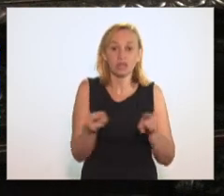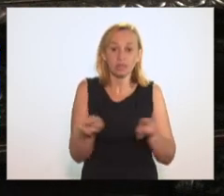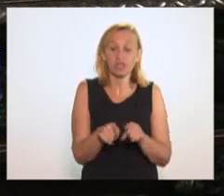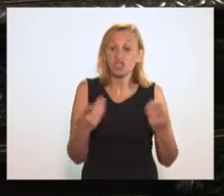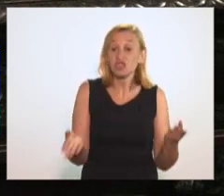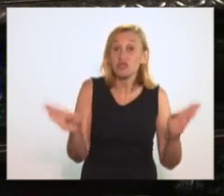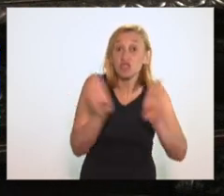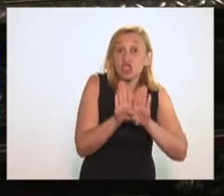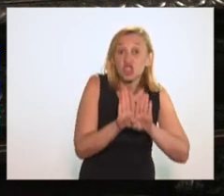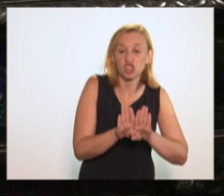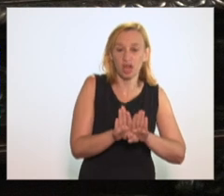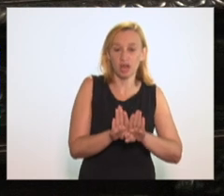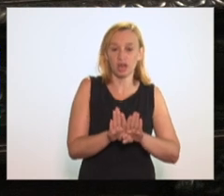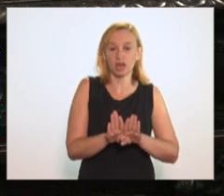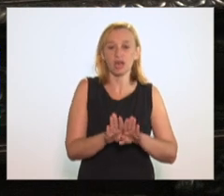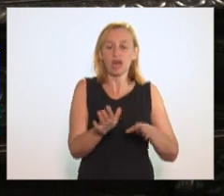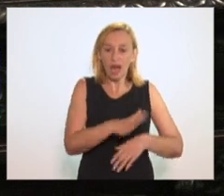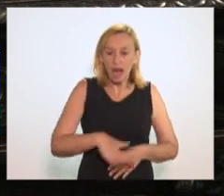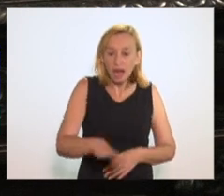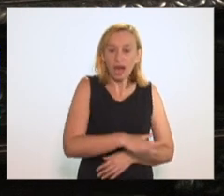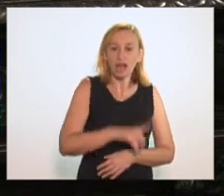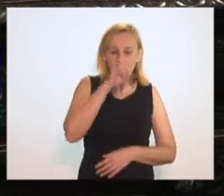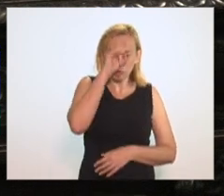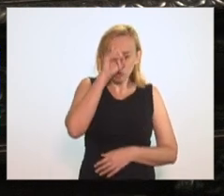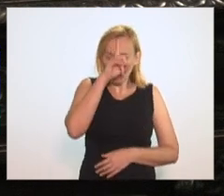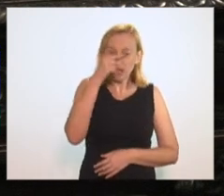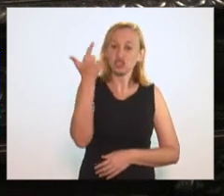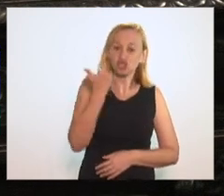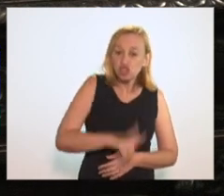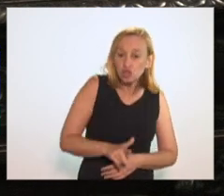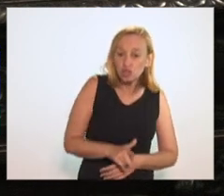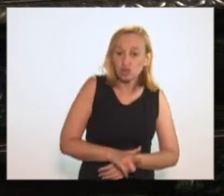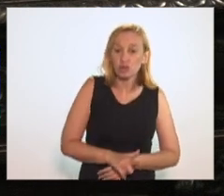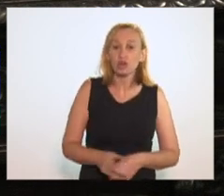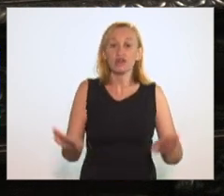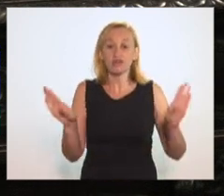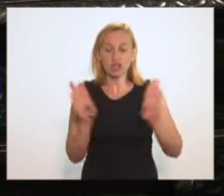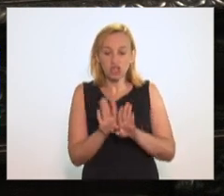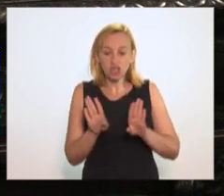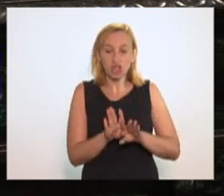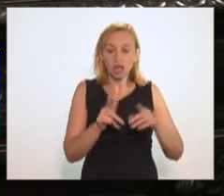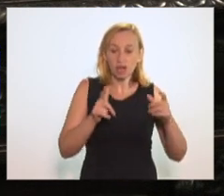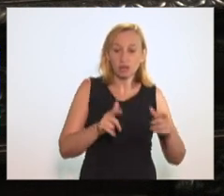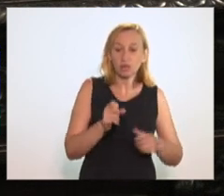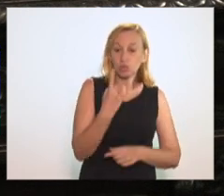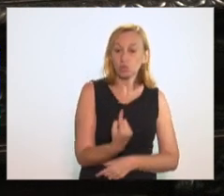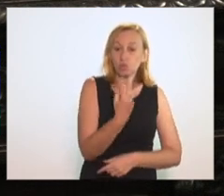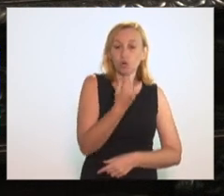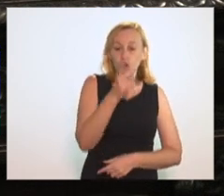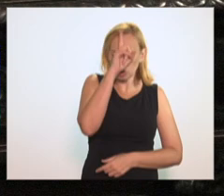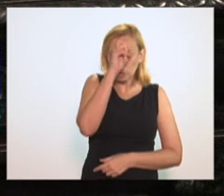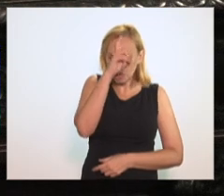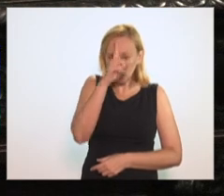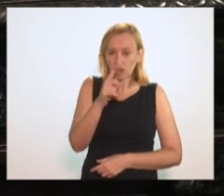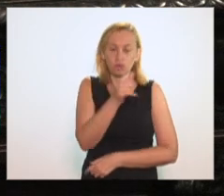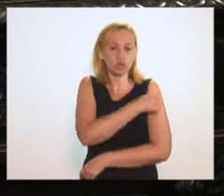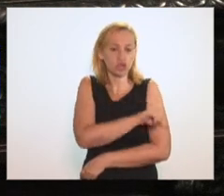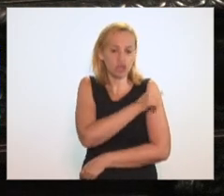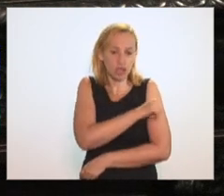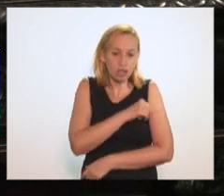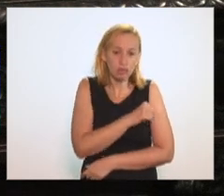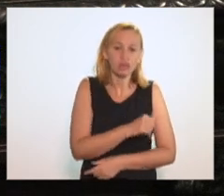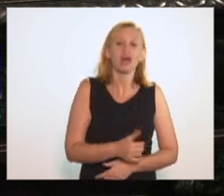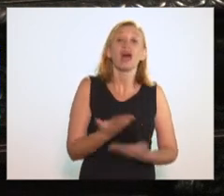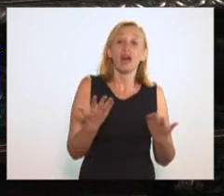fechar a unidade hospitalar, mais uma vez, fechar um hospital no Rio de Janeiro, deixando a míngua